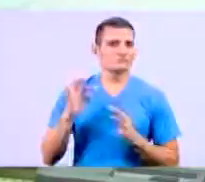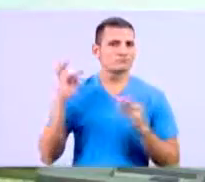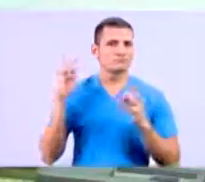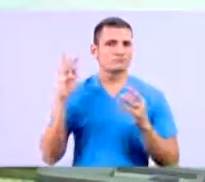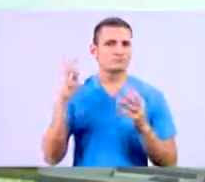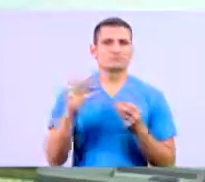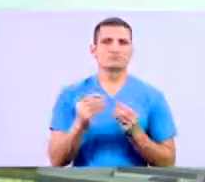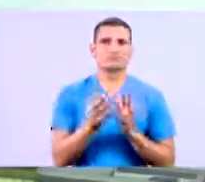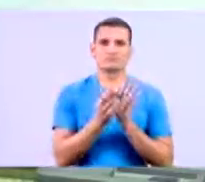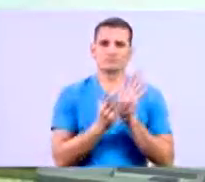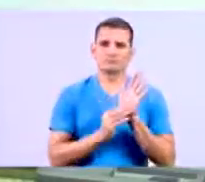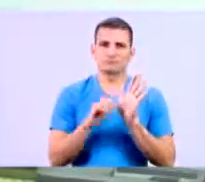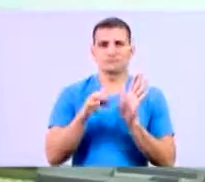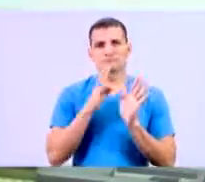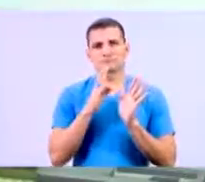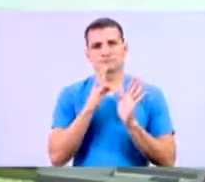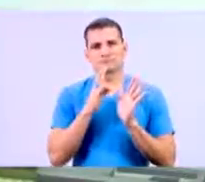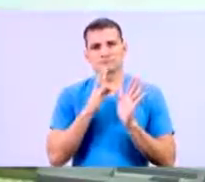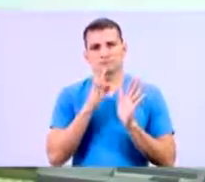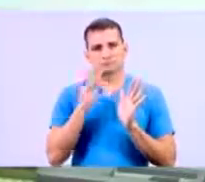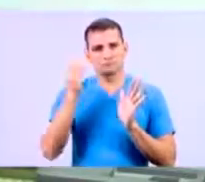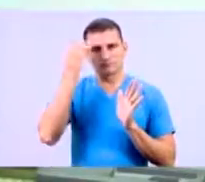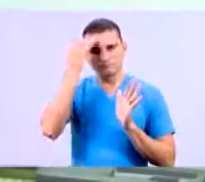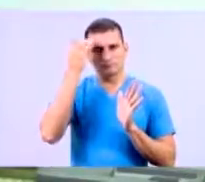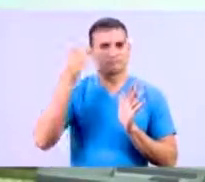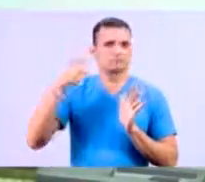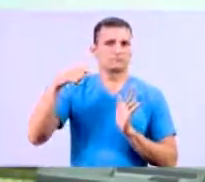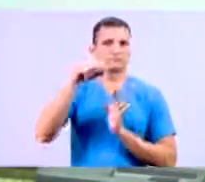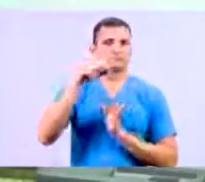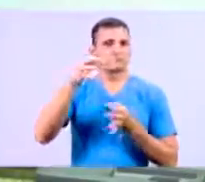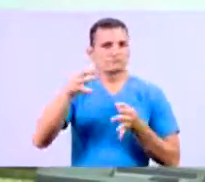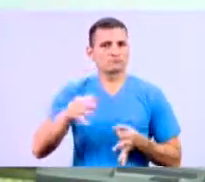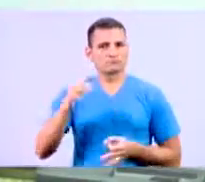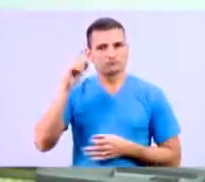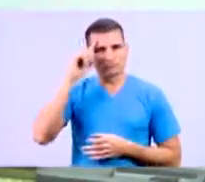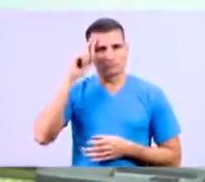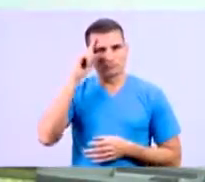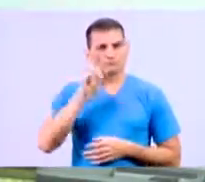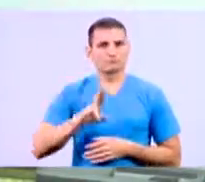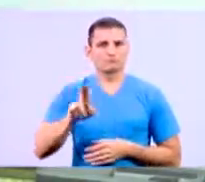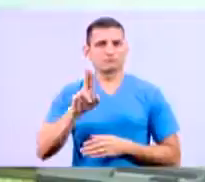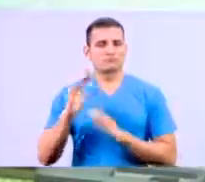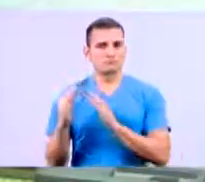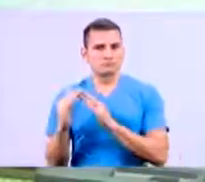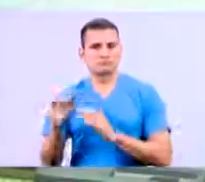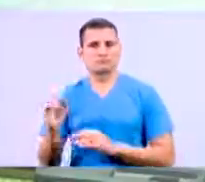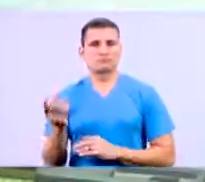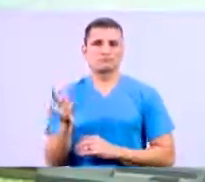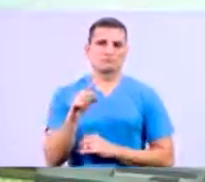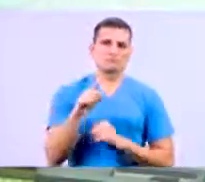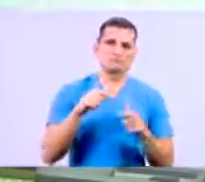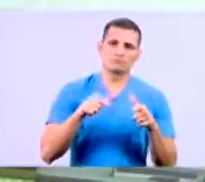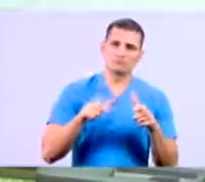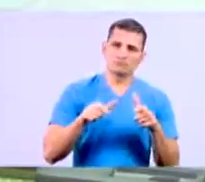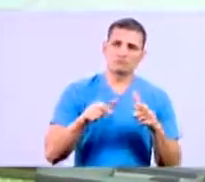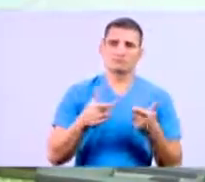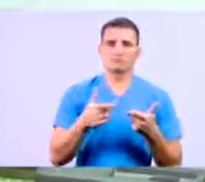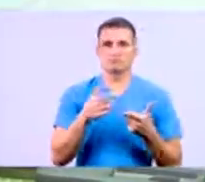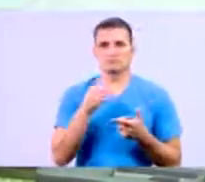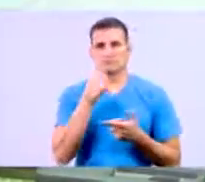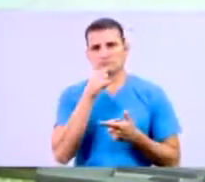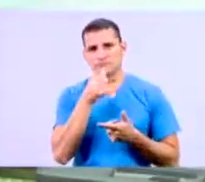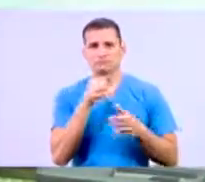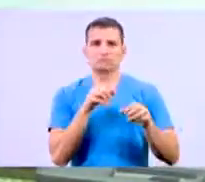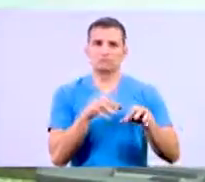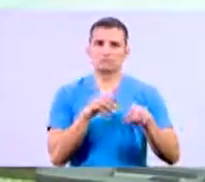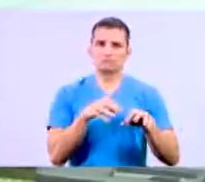adquirido e que com certeza vocês vão usar no dia a dia de vocês, seja em casa, seja no trabalho e quem sabe até